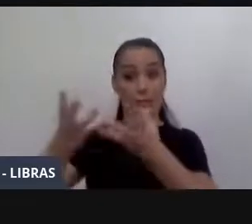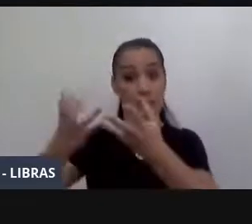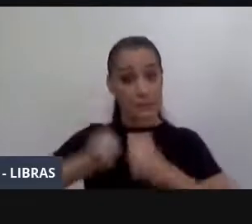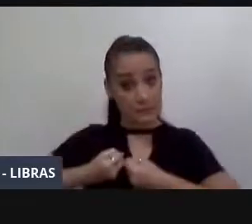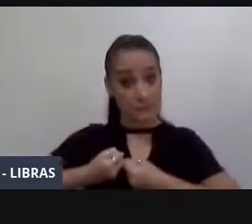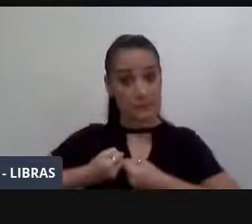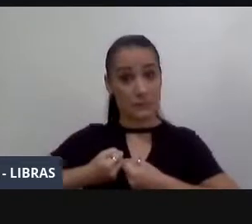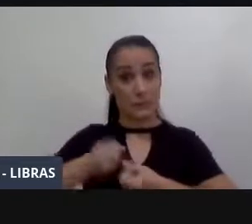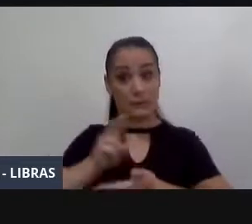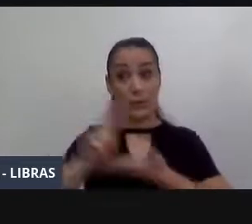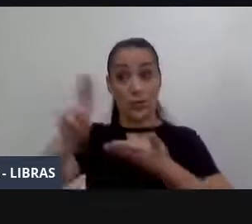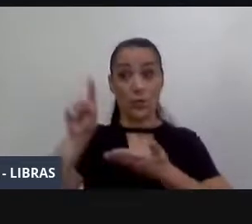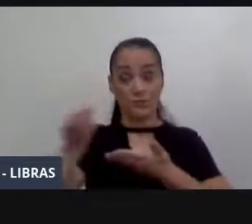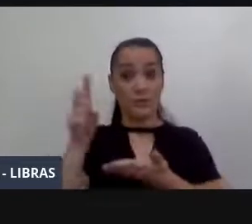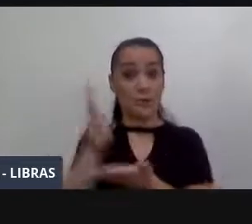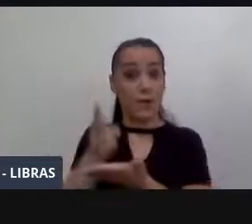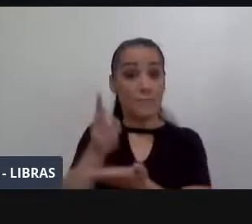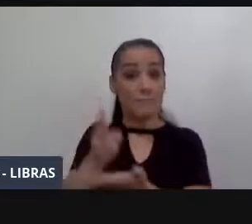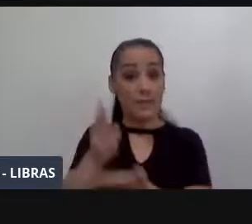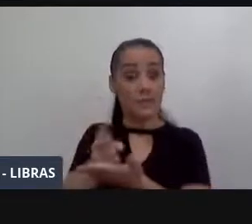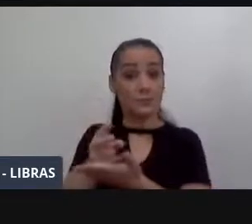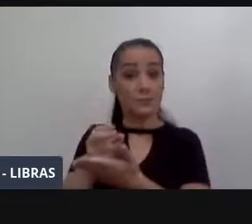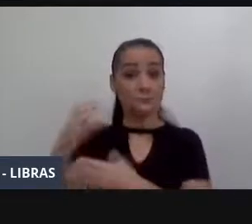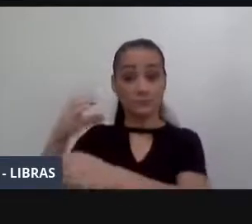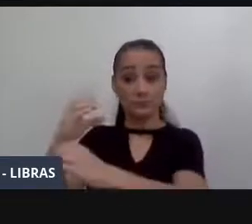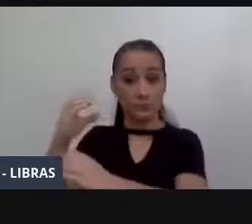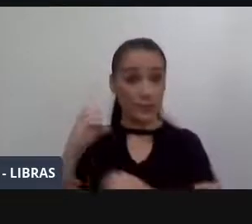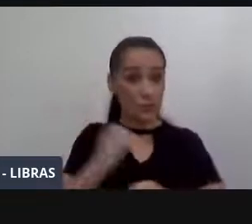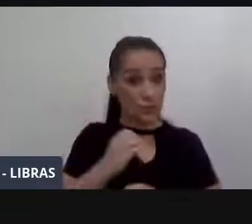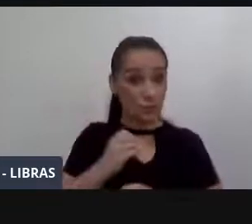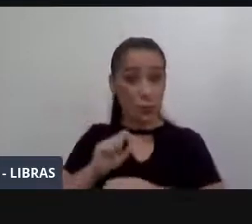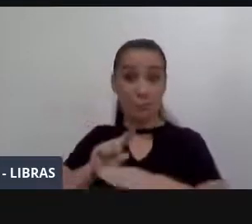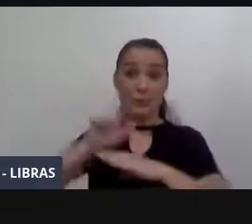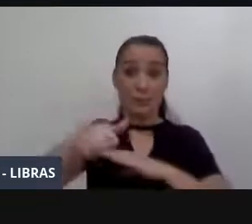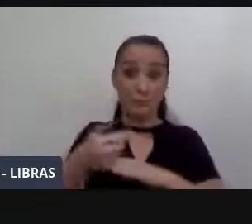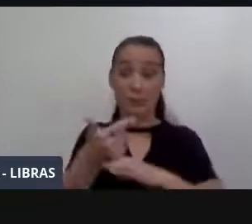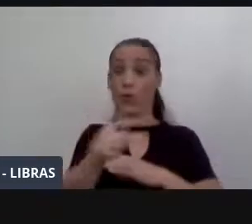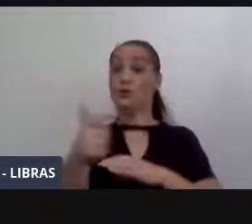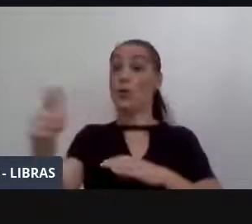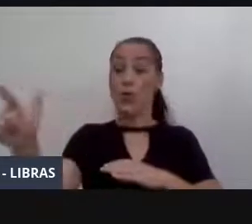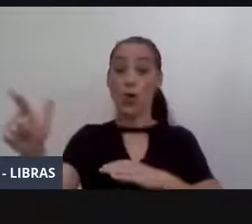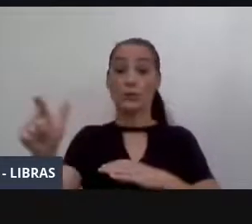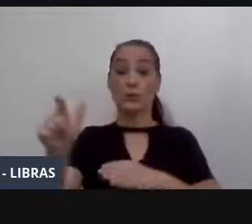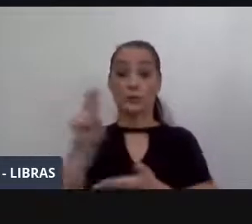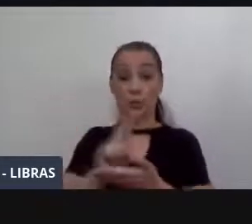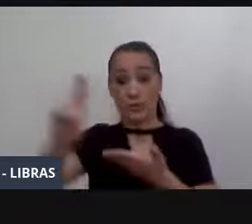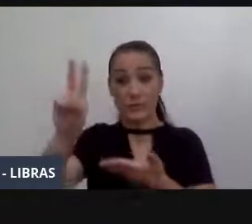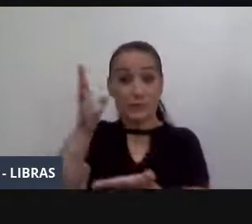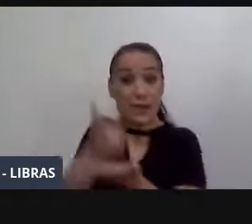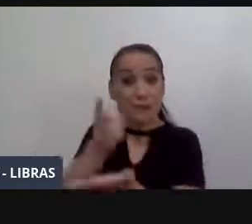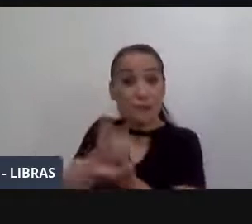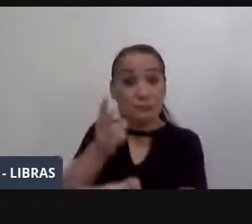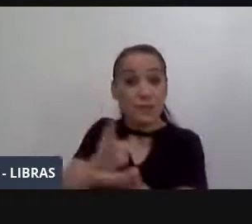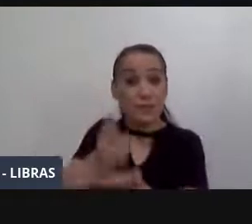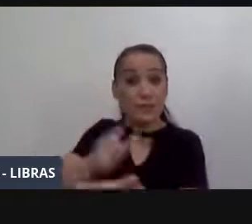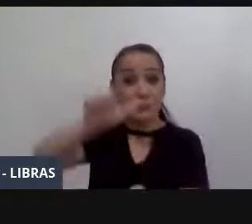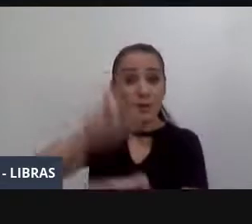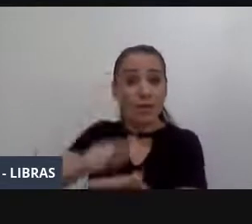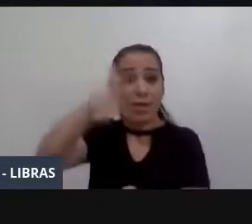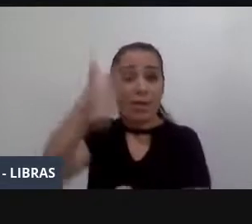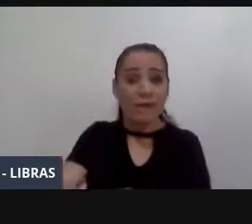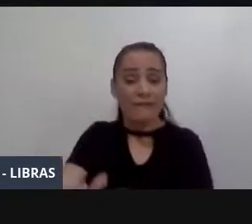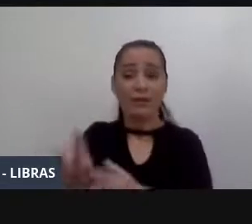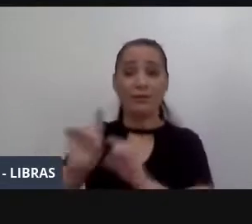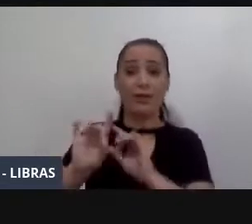universidade, todos os outros diplomas que vêm depois, durante 6 anos, da mesma universidade, vão ser revalidados automaticamente.